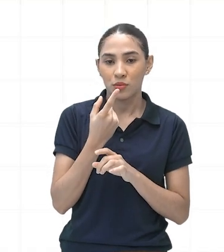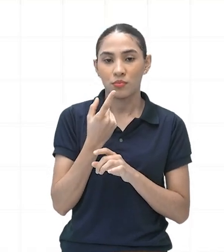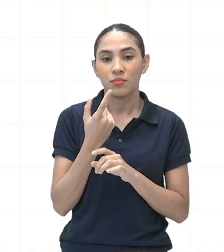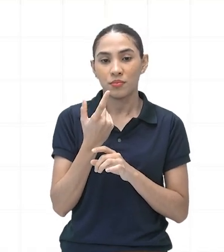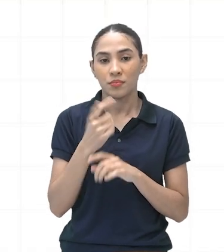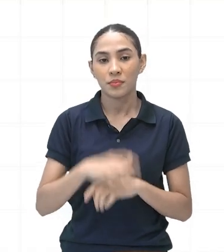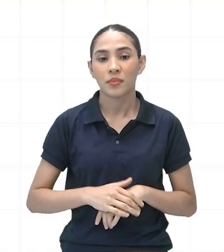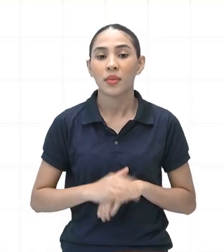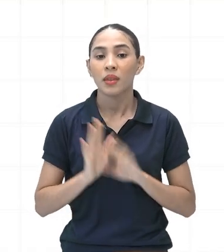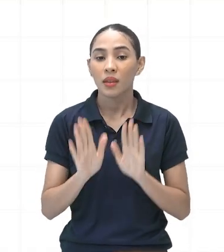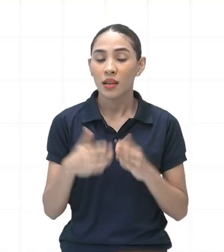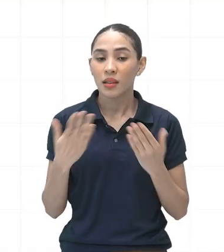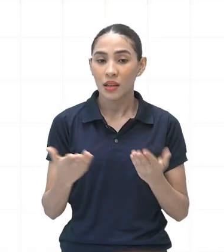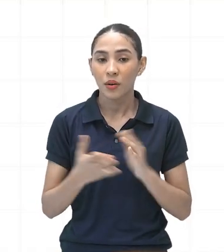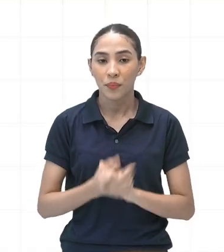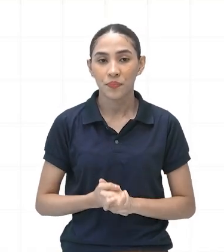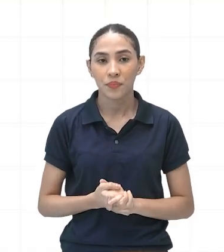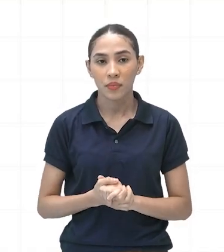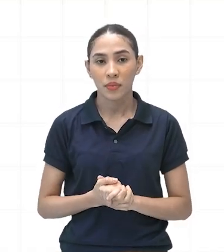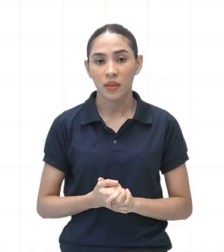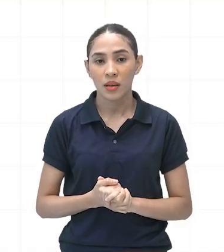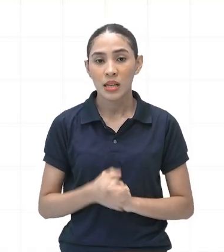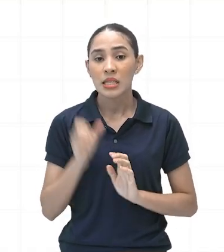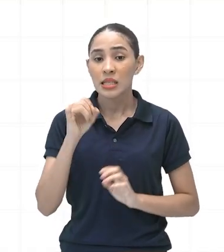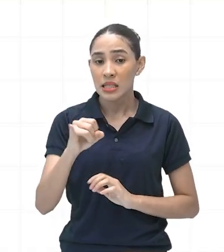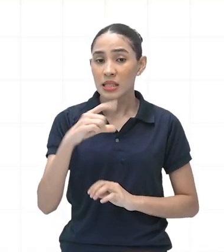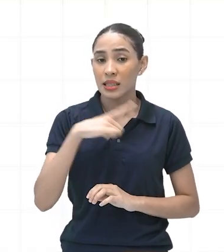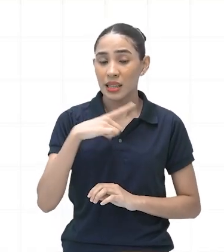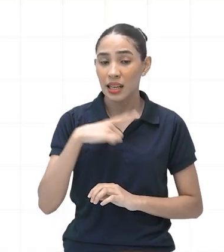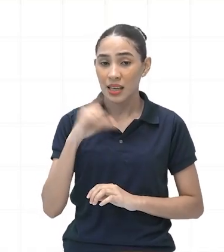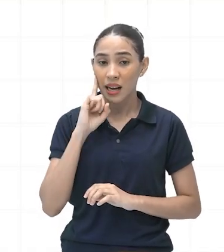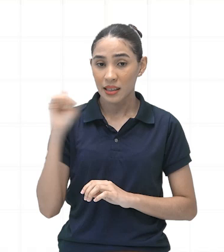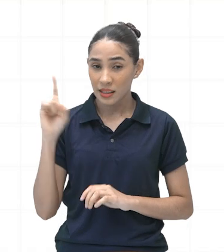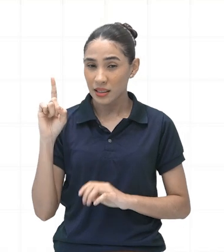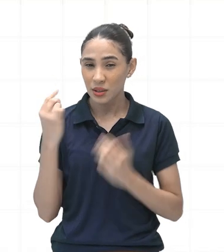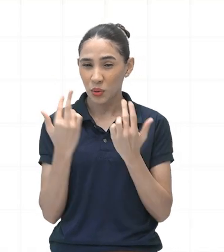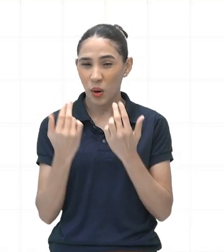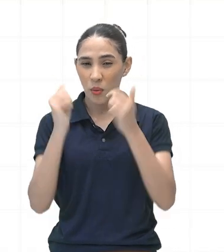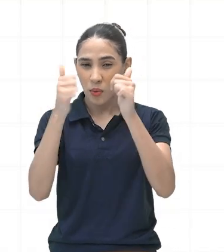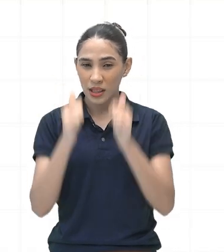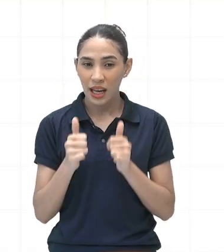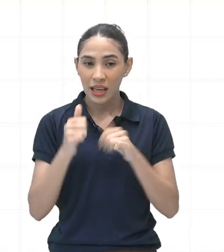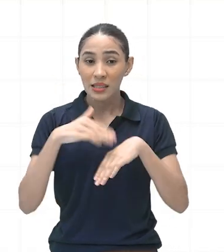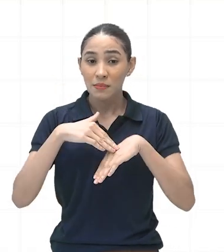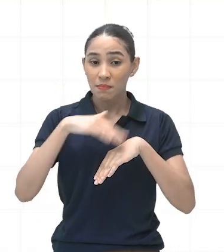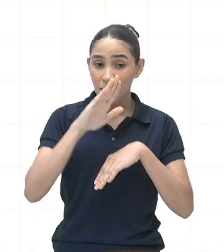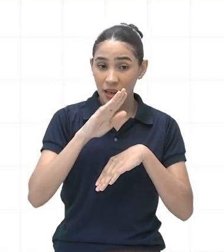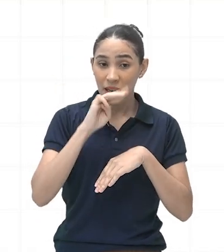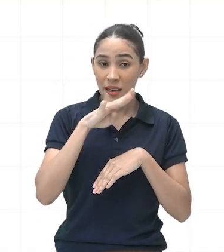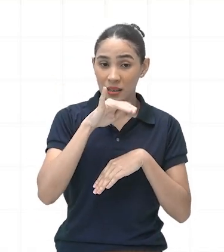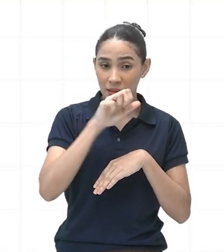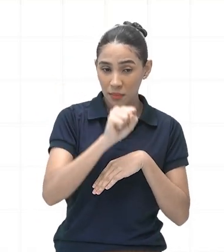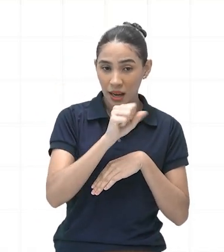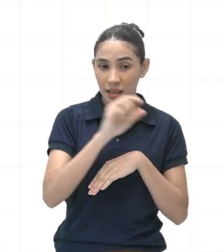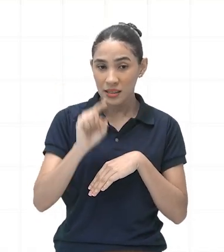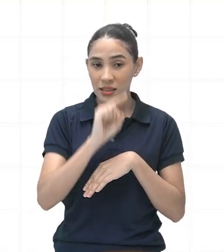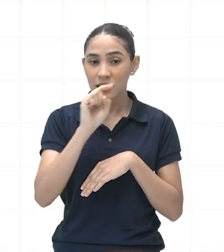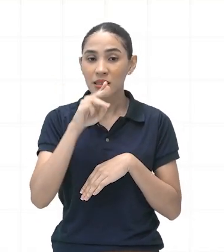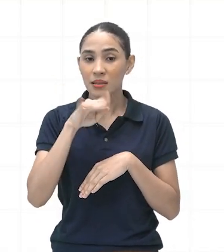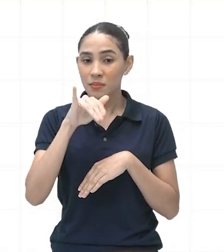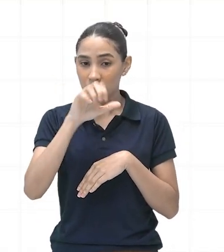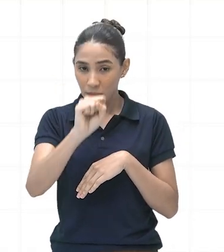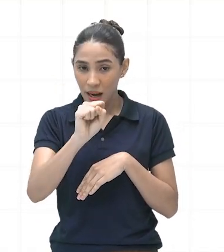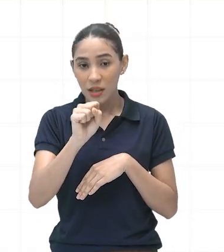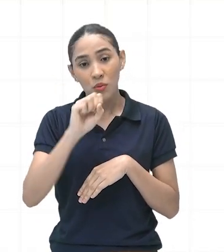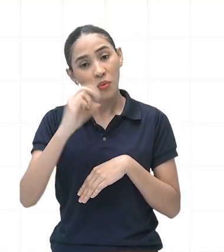tomar. Então, quando a gente tem esse tipo de análise aqui, quanto mais, mais, quanto